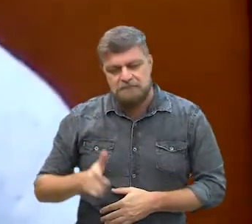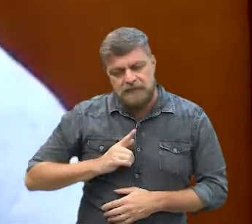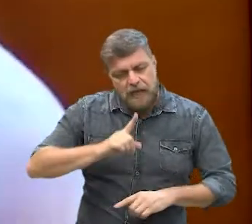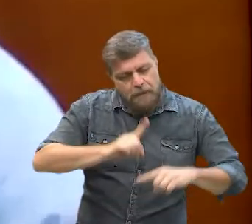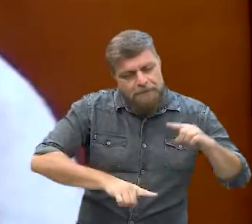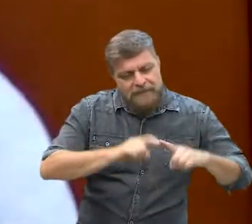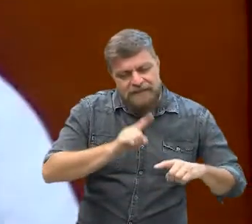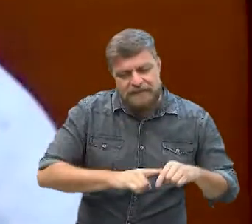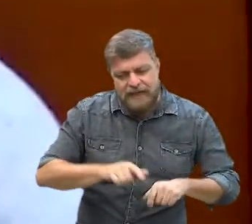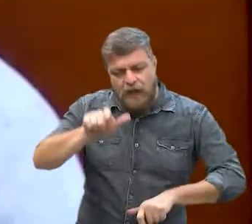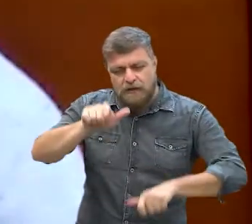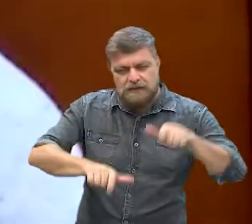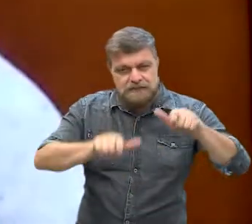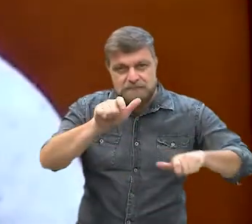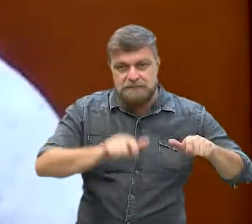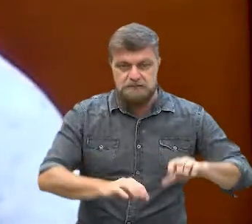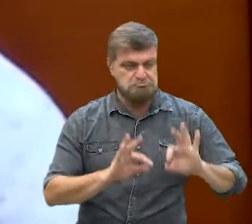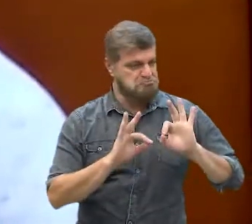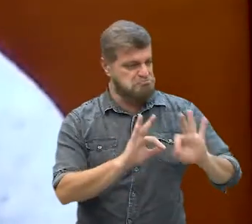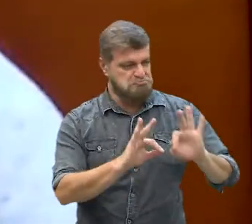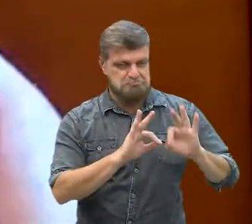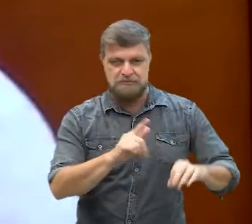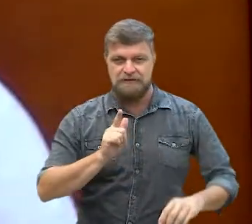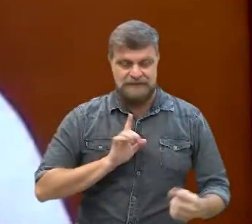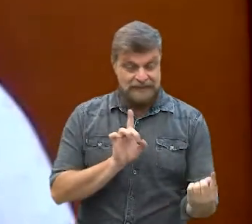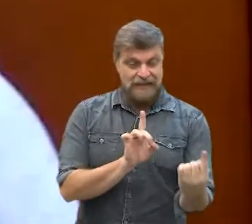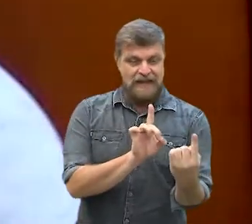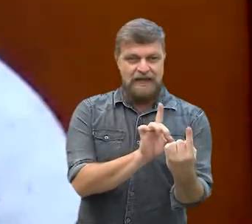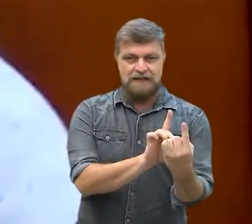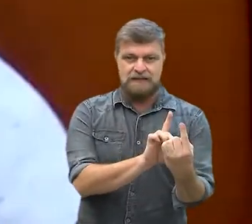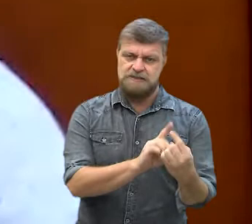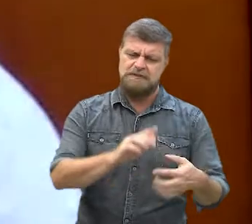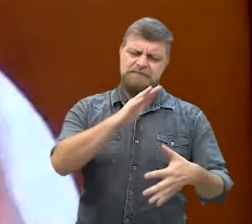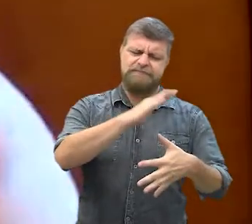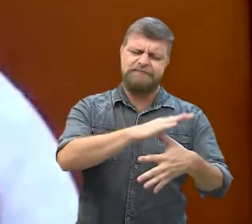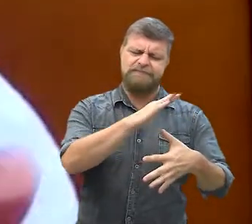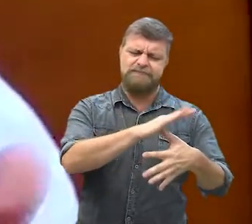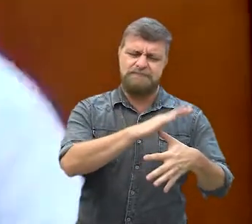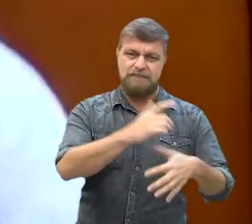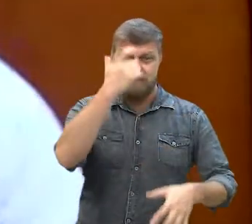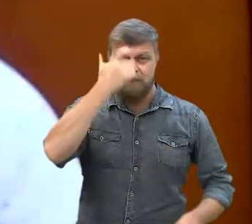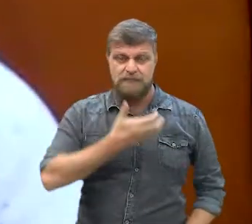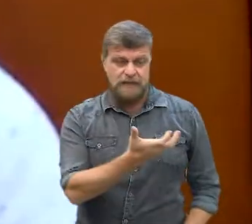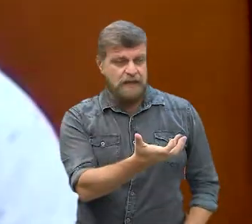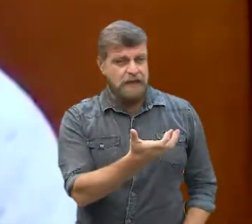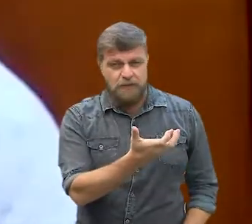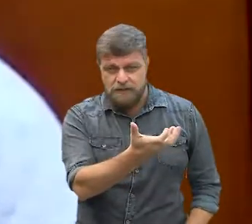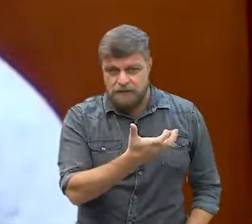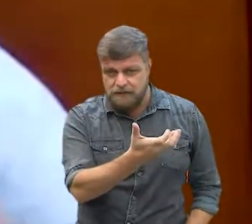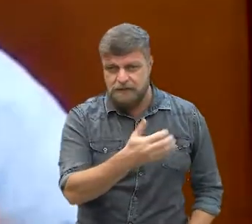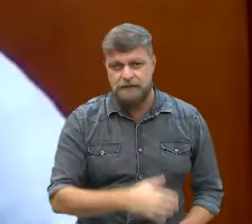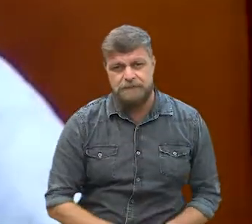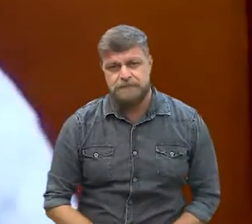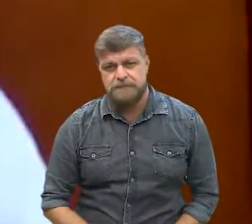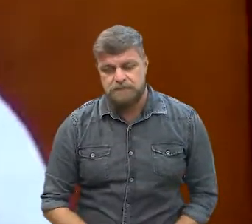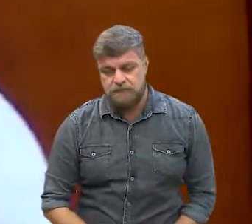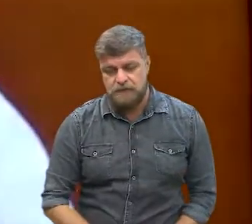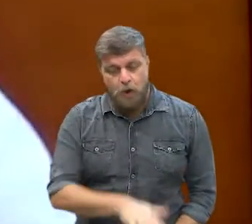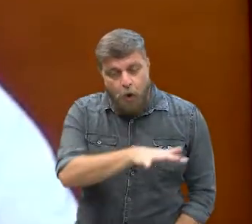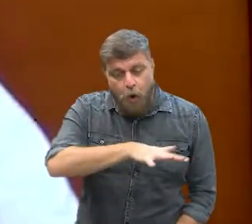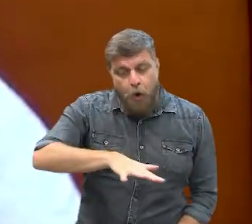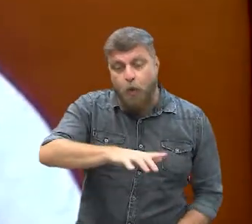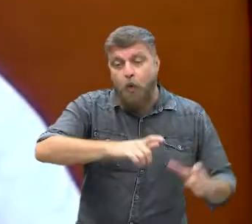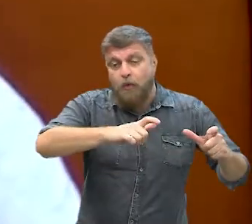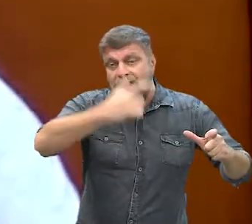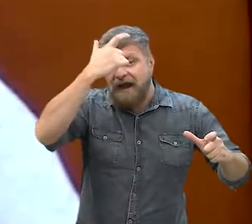legal? Tem uma galera descolada? Né? Tem um atendimento bacana? Então, é isso que eu queria criar um lugar onde eu me sentisse